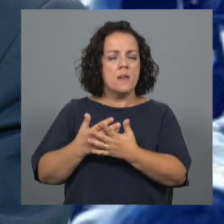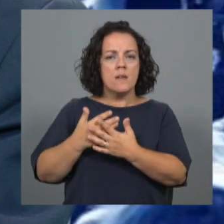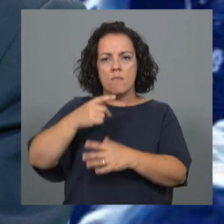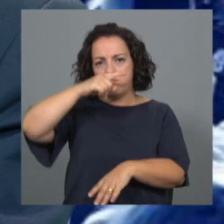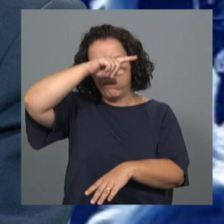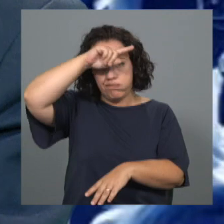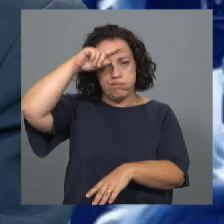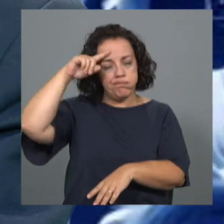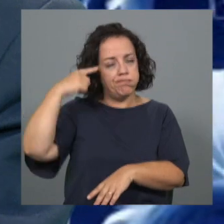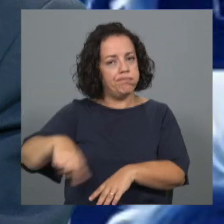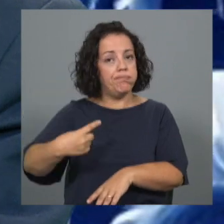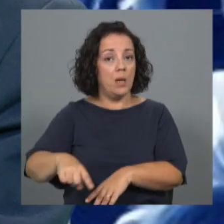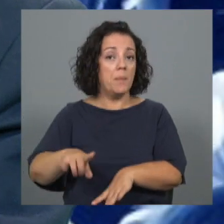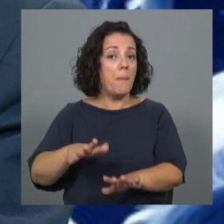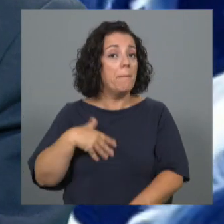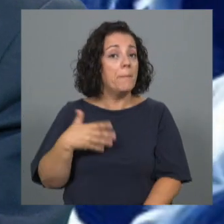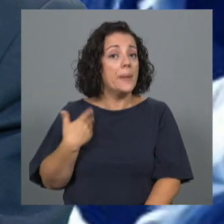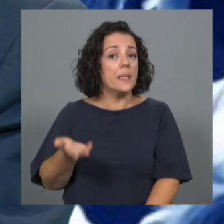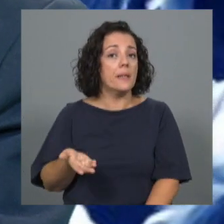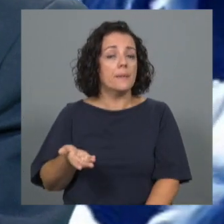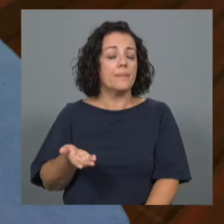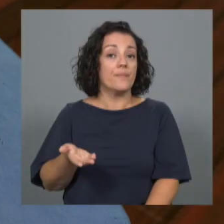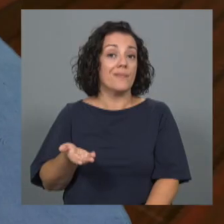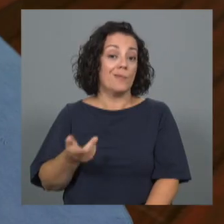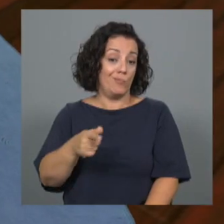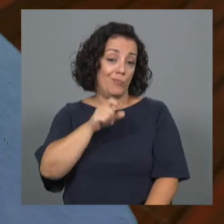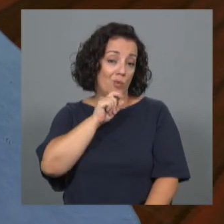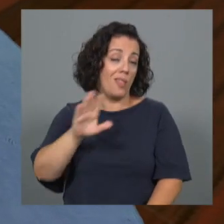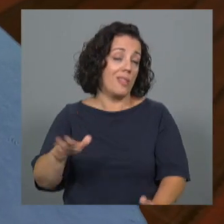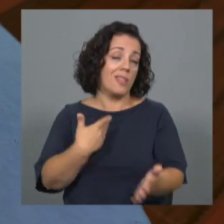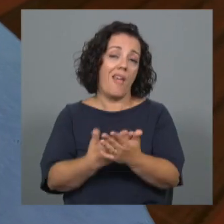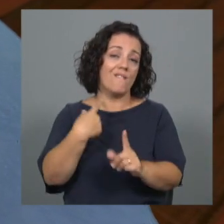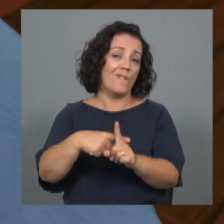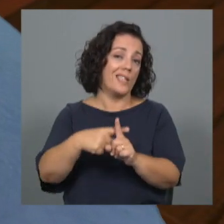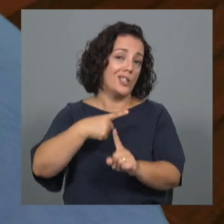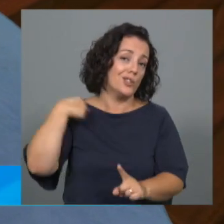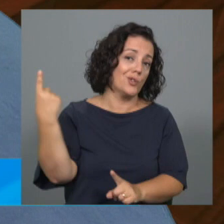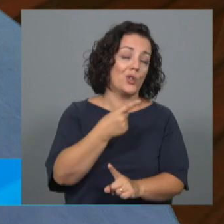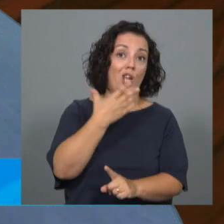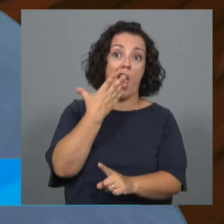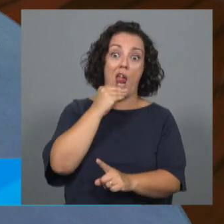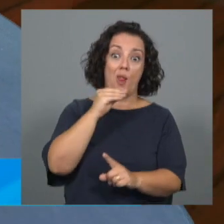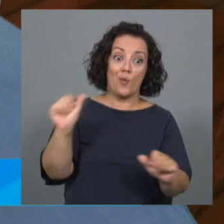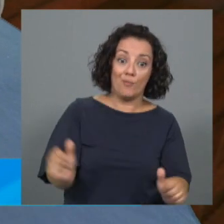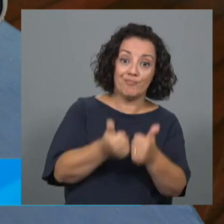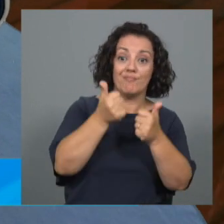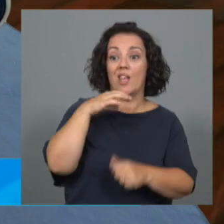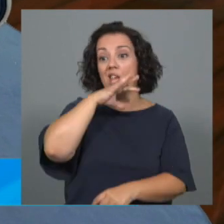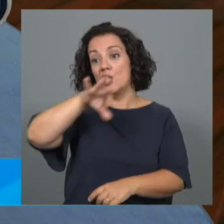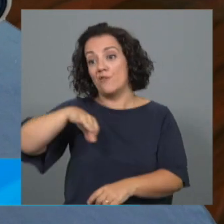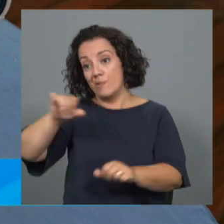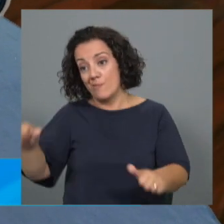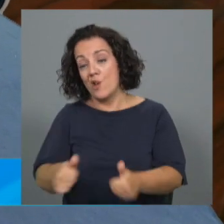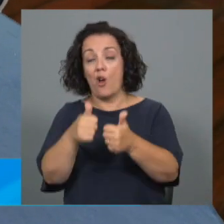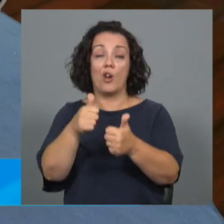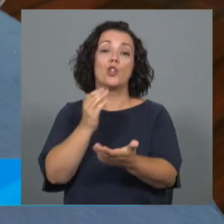o que é pena, porque ganhávamos todos. Principalmente ganhavam os alunos e as famílias. São a razão de ser, claro, no fundo